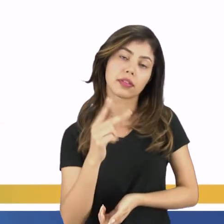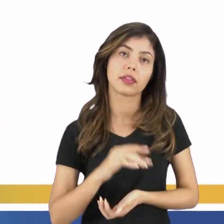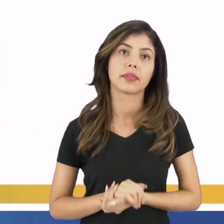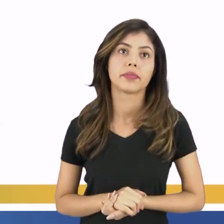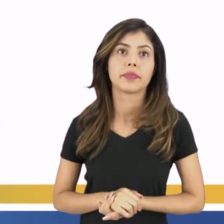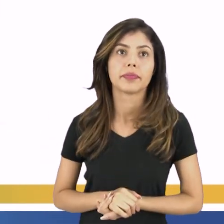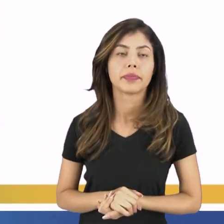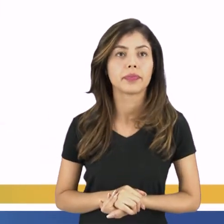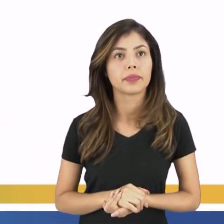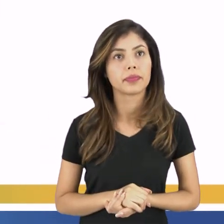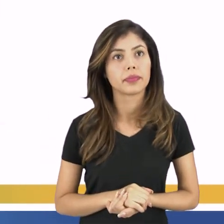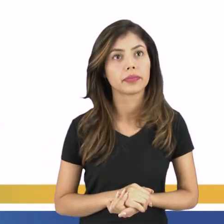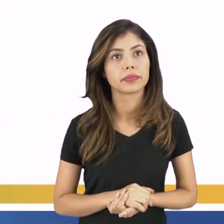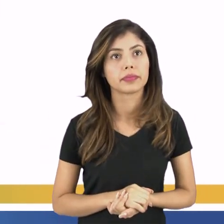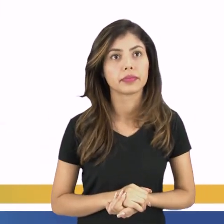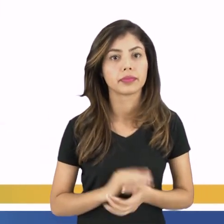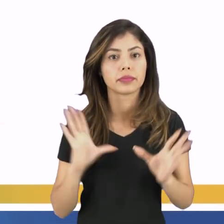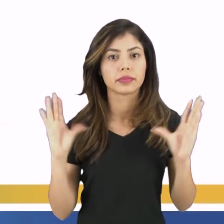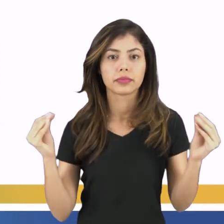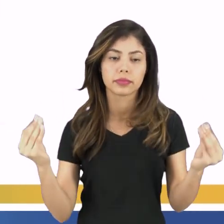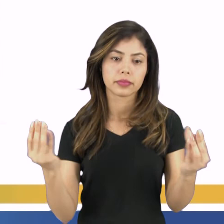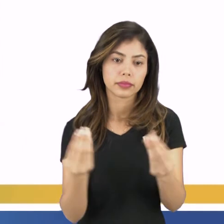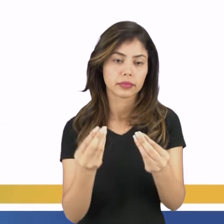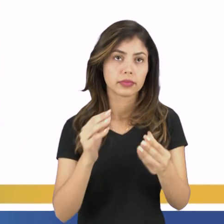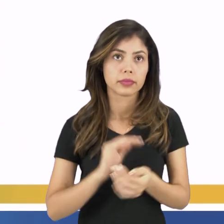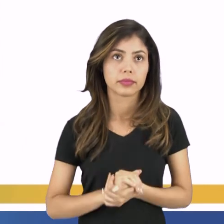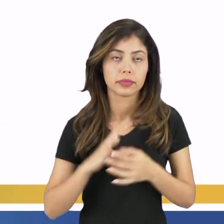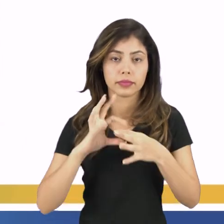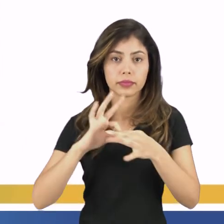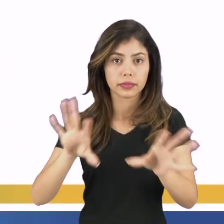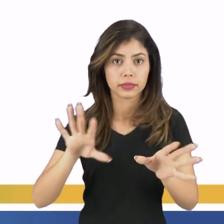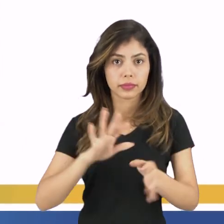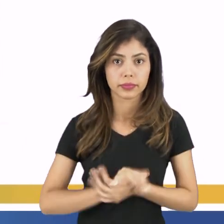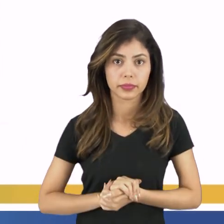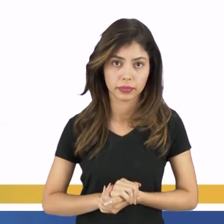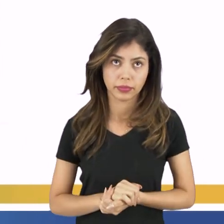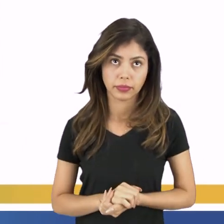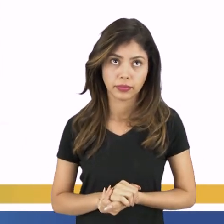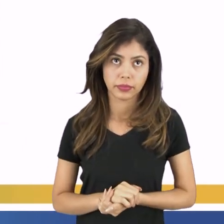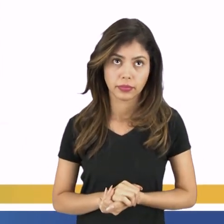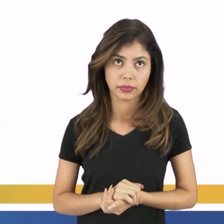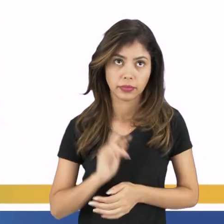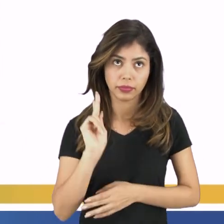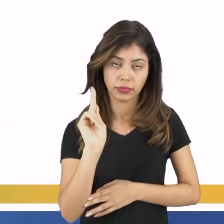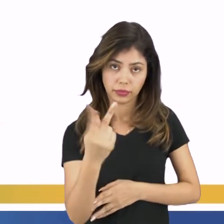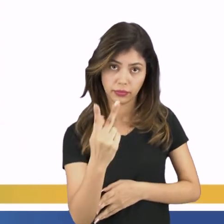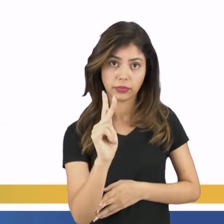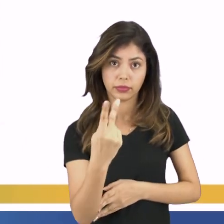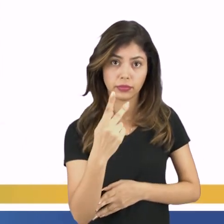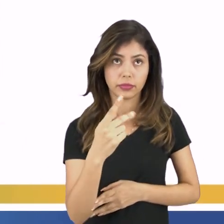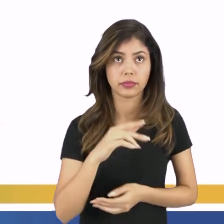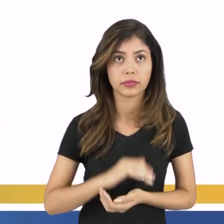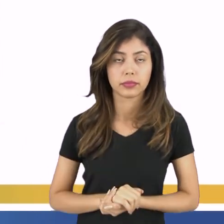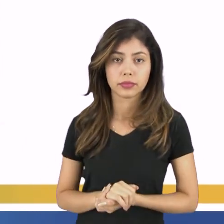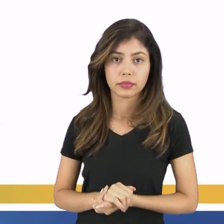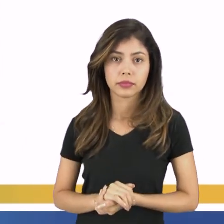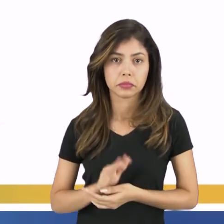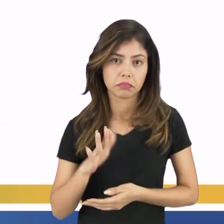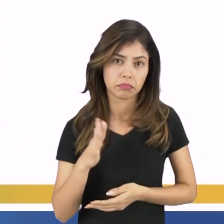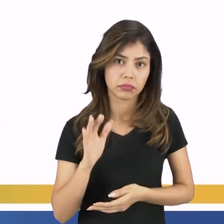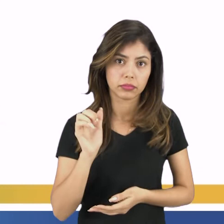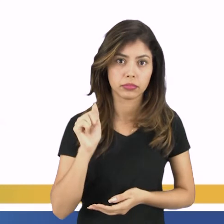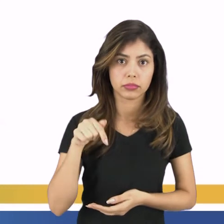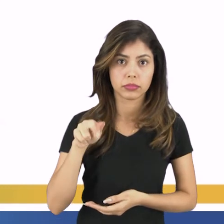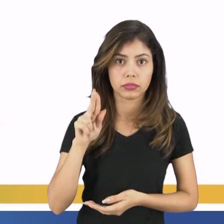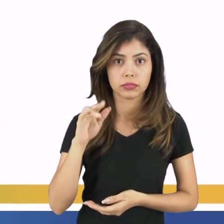hidrogênio. Então, essa substância vai liberar H+. Em água, que é uma solução em meio aquoso,